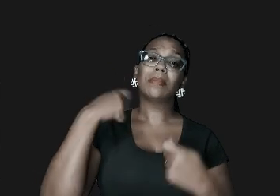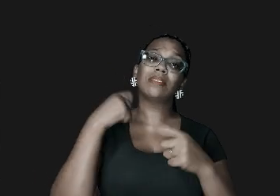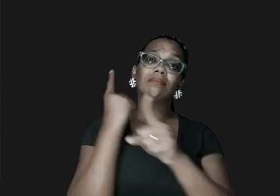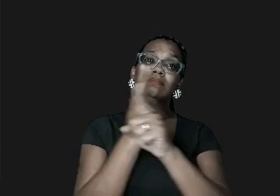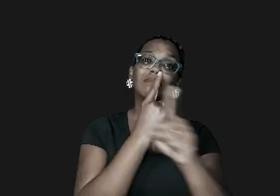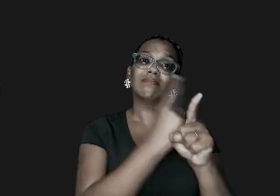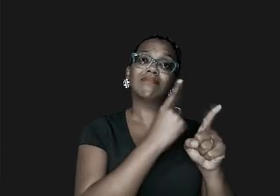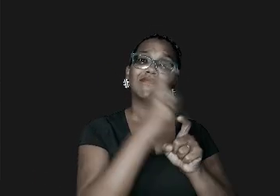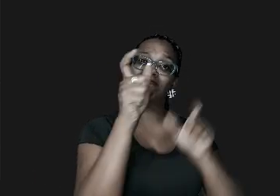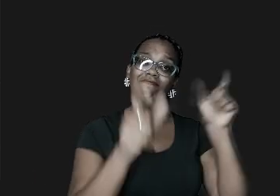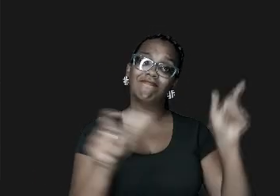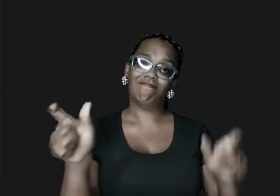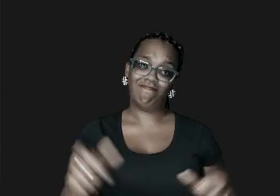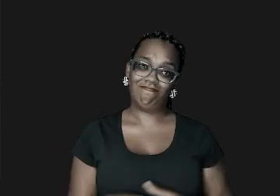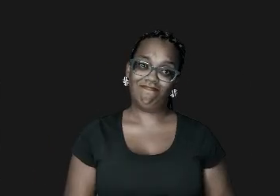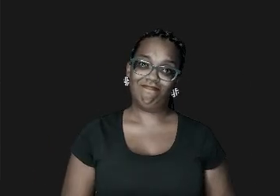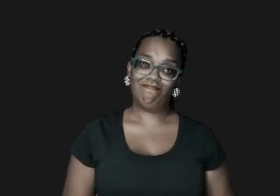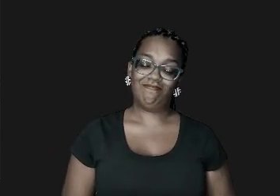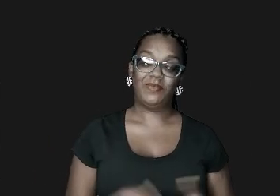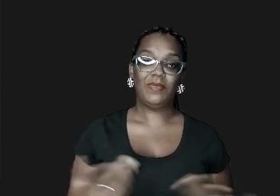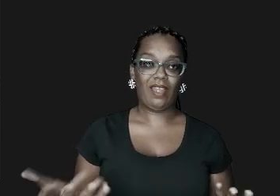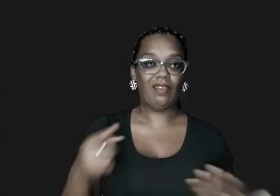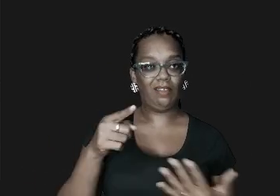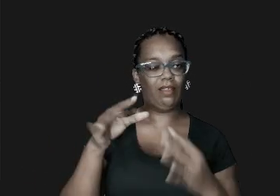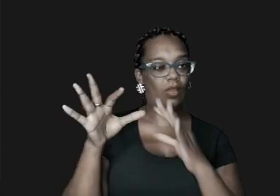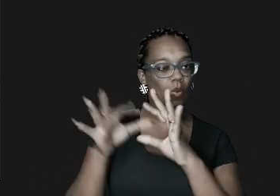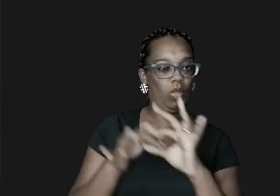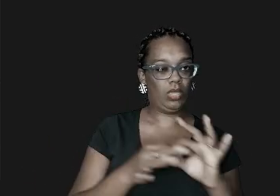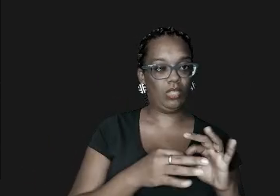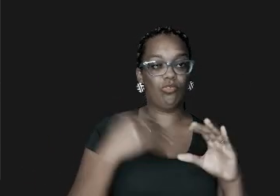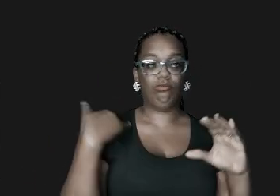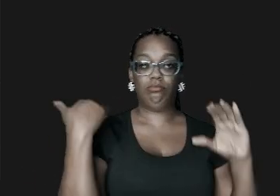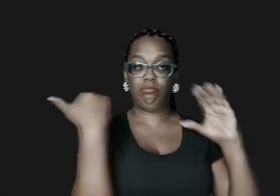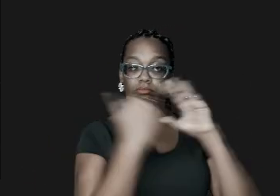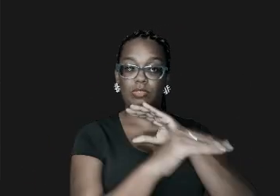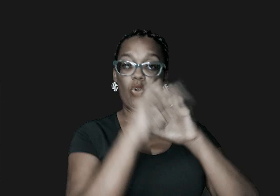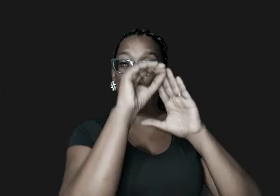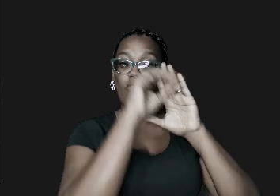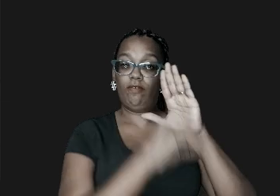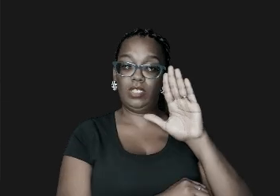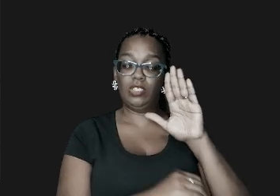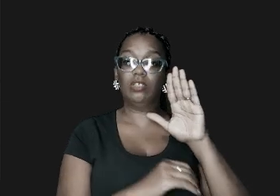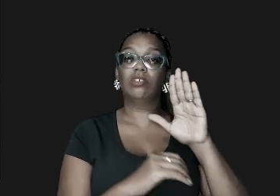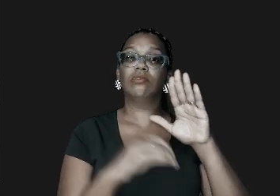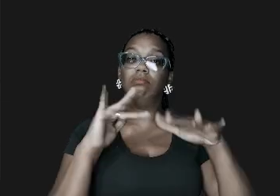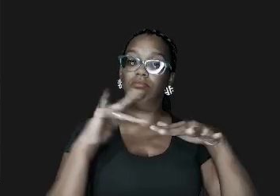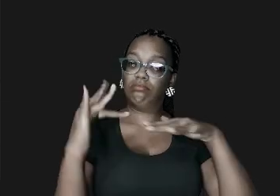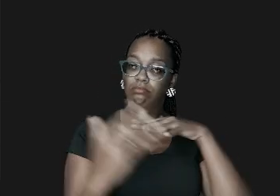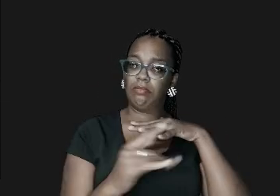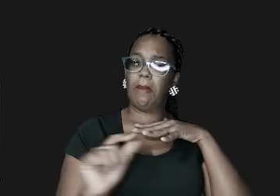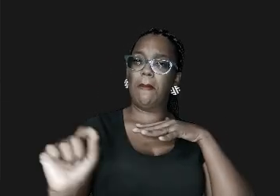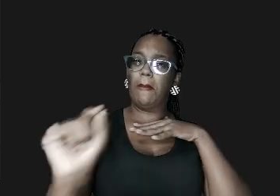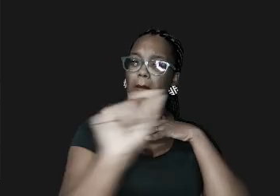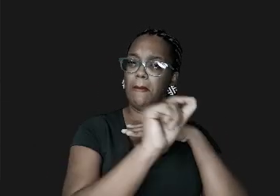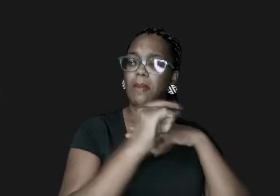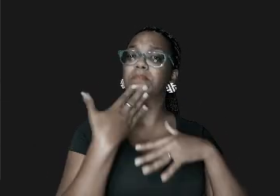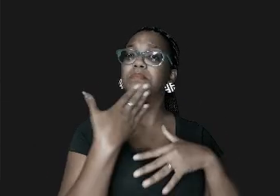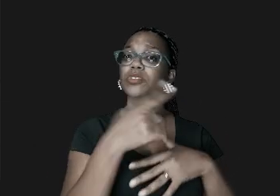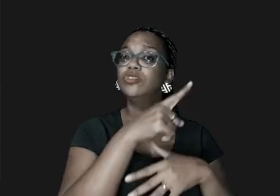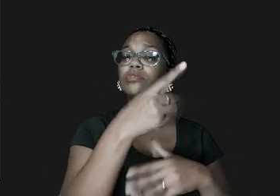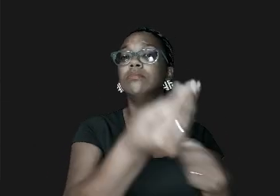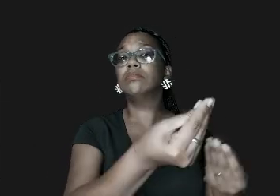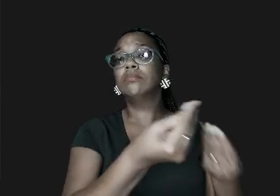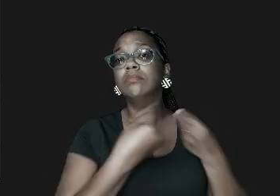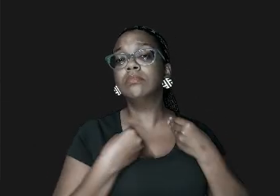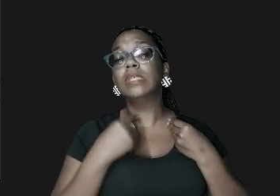o que essas pessoas estão fazendo primeiro a gente precisa identificar essas pessoas e aí nesse contexto a gente enviou ofícios para redes